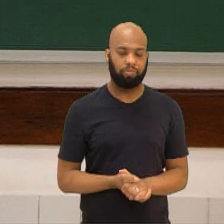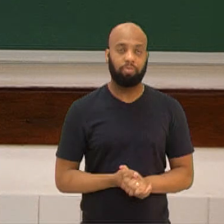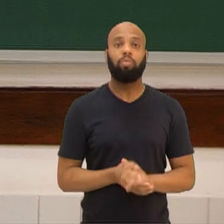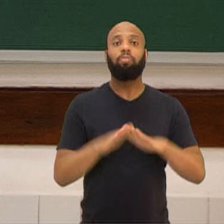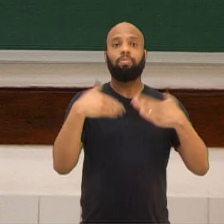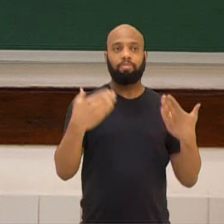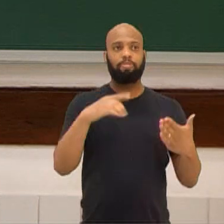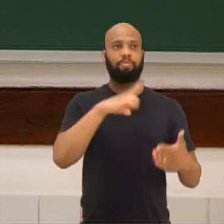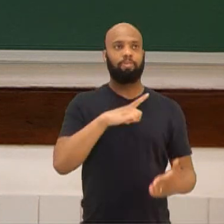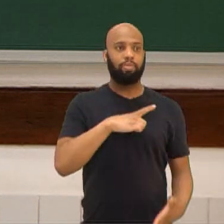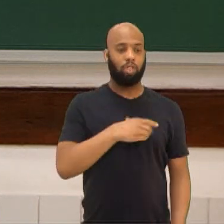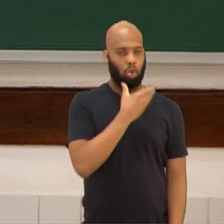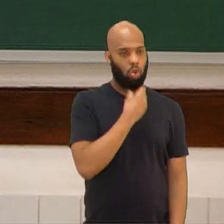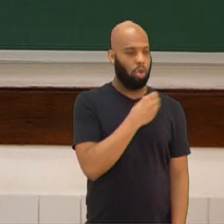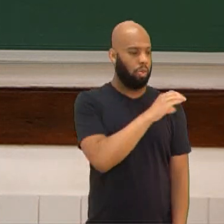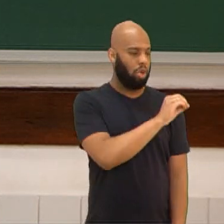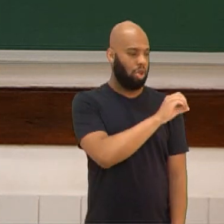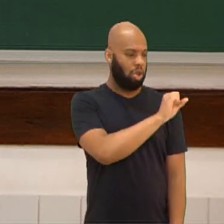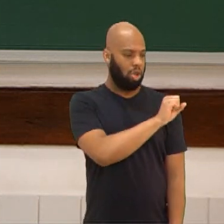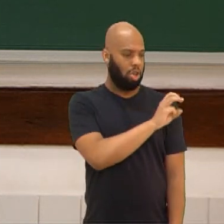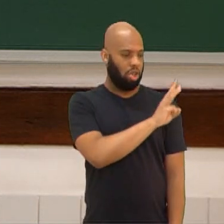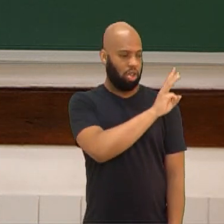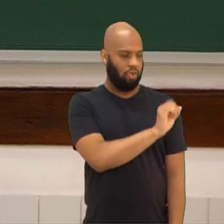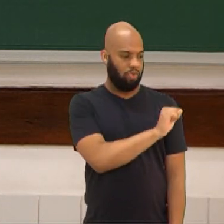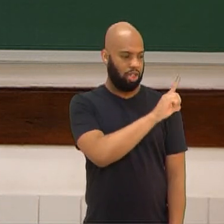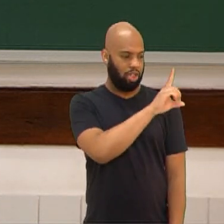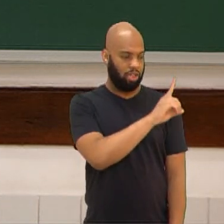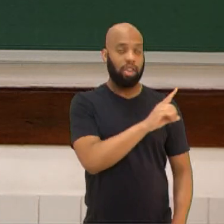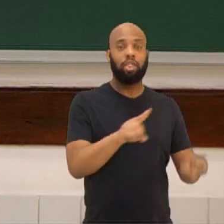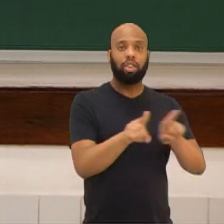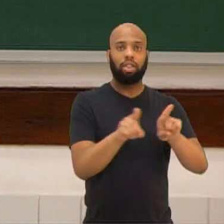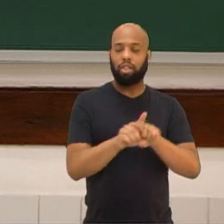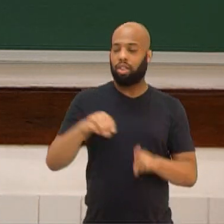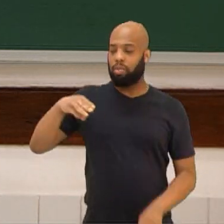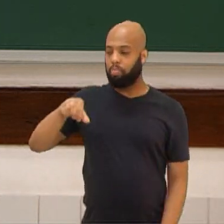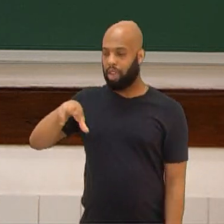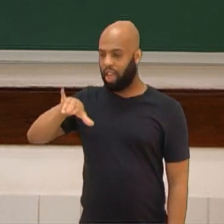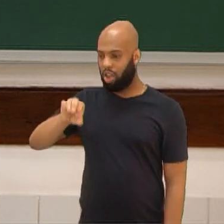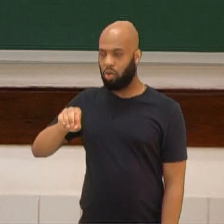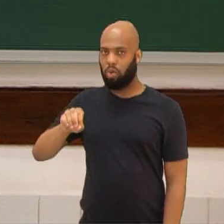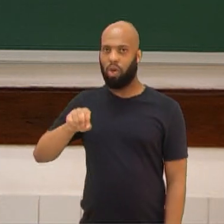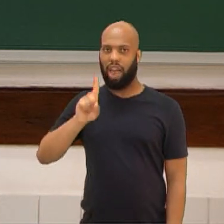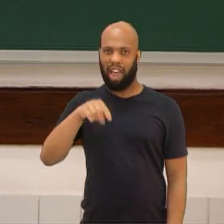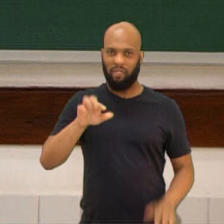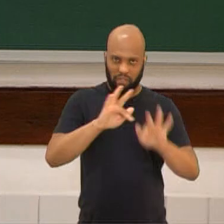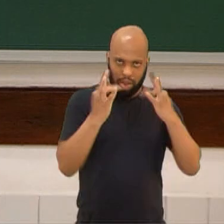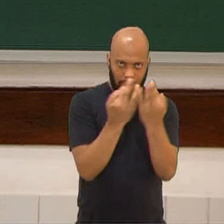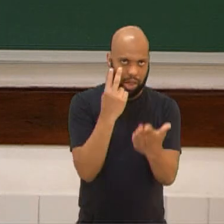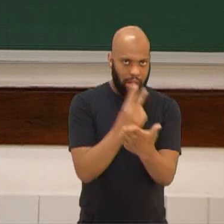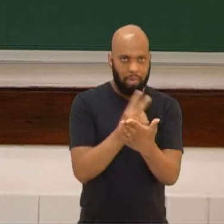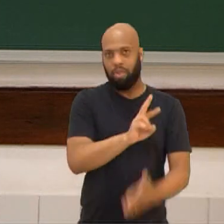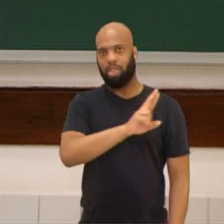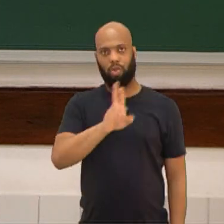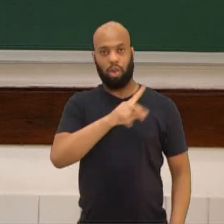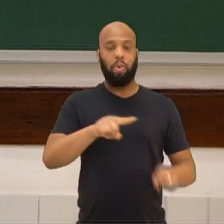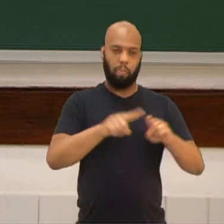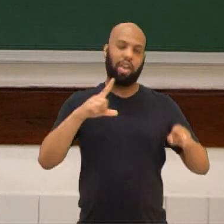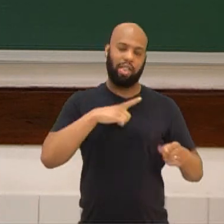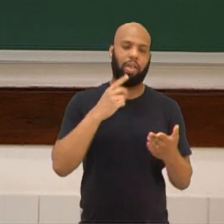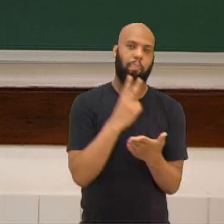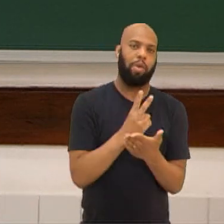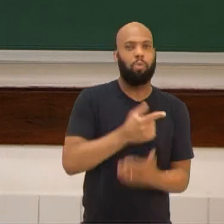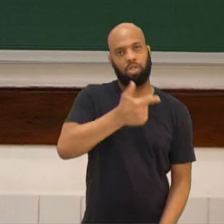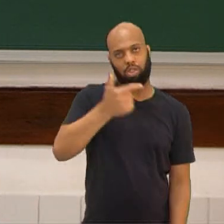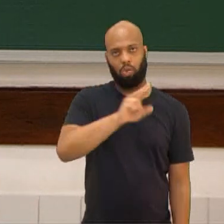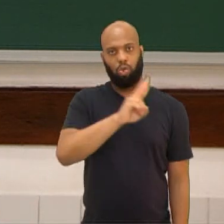Então, tanto o Oswald como o Mário de Andrade, eles não eram parentes, eles têm o mesmo sobrenome, mas coincidentemente, eles eram escritores e eles